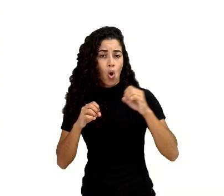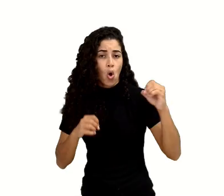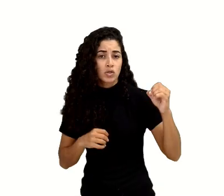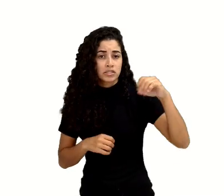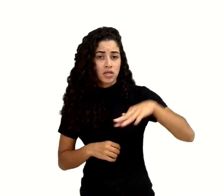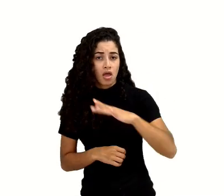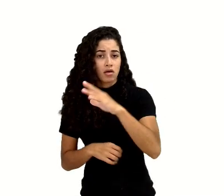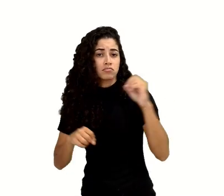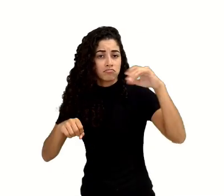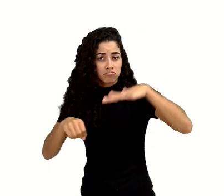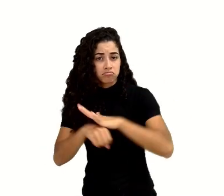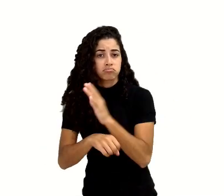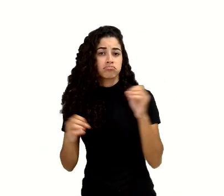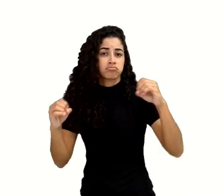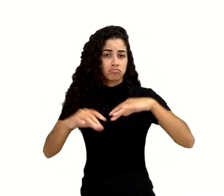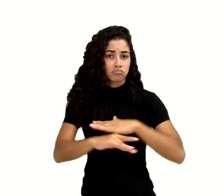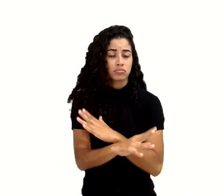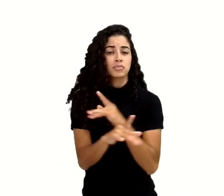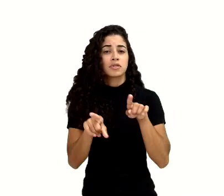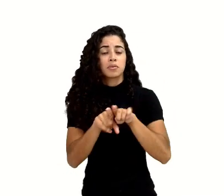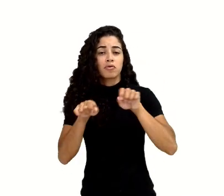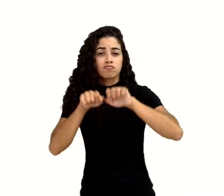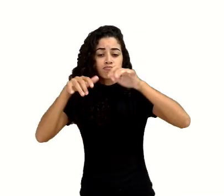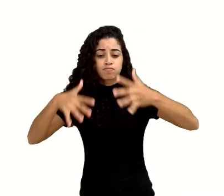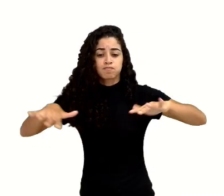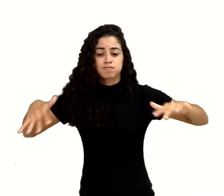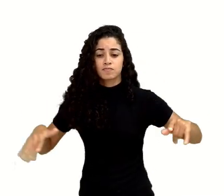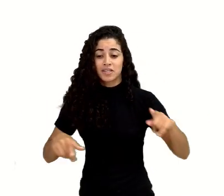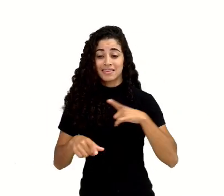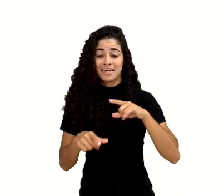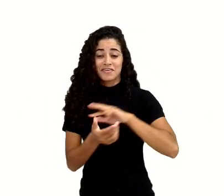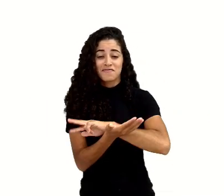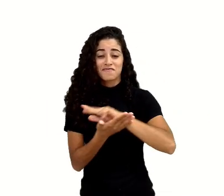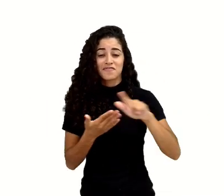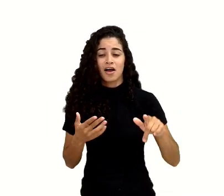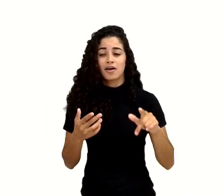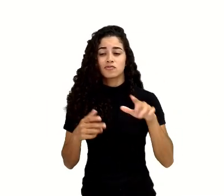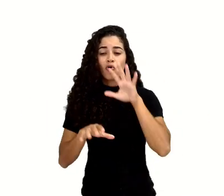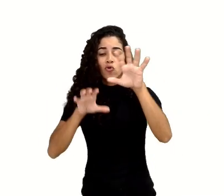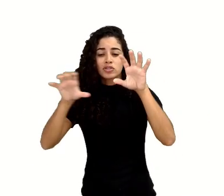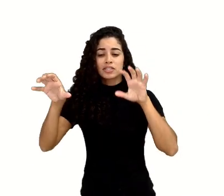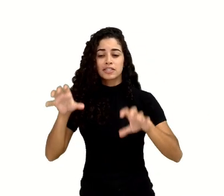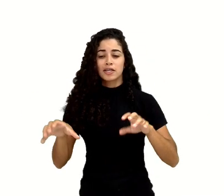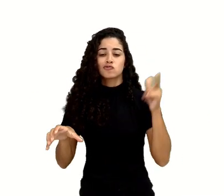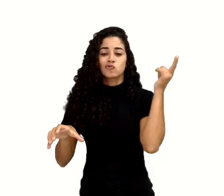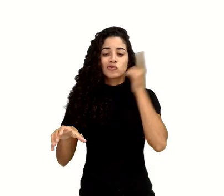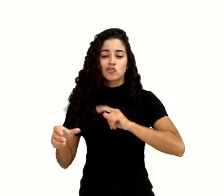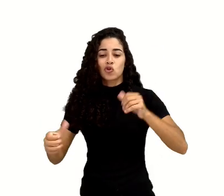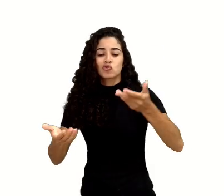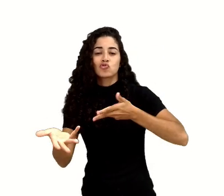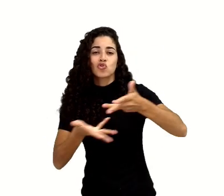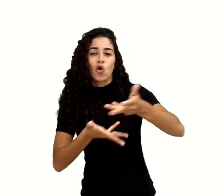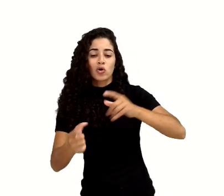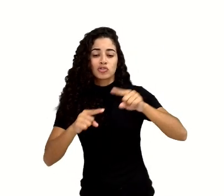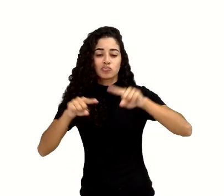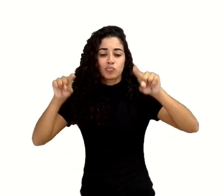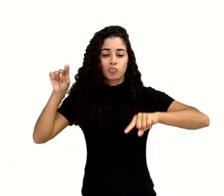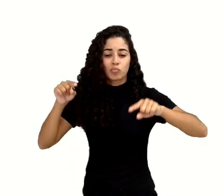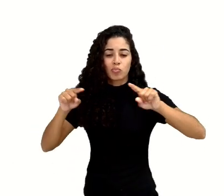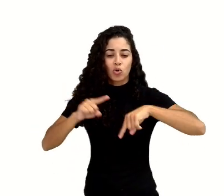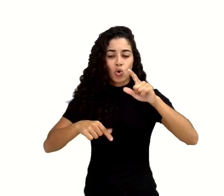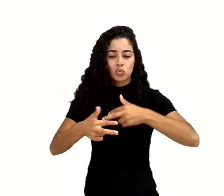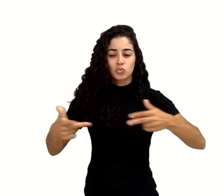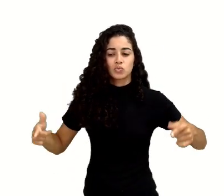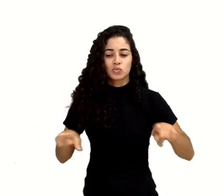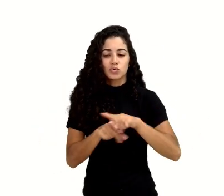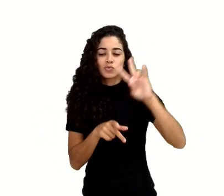Essas rotas conectaram diferentes continentes e promoveram trocas de produtos, culturas, conhecimento e pessoas. No entanto, essas